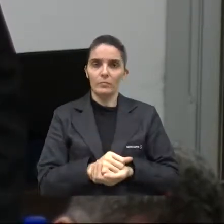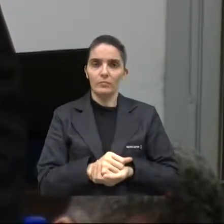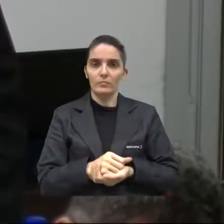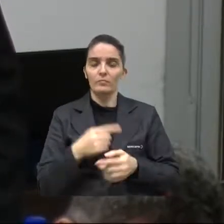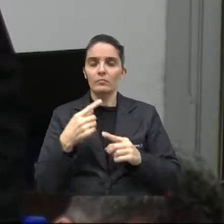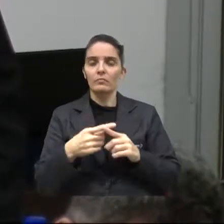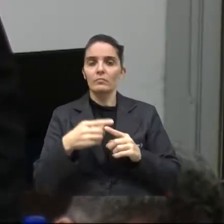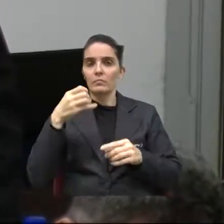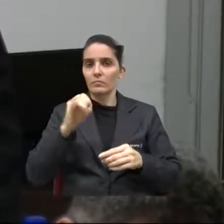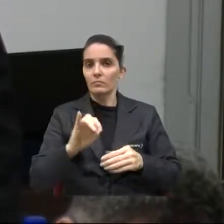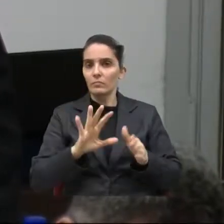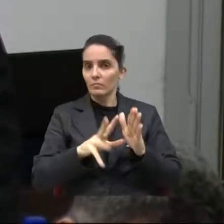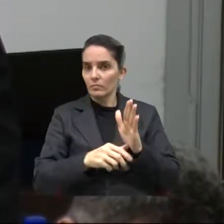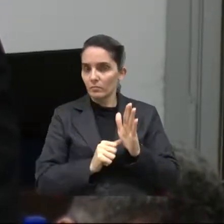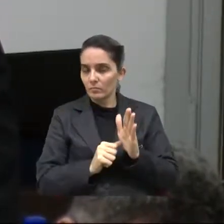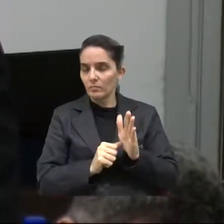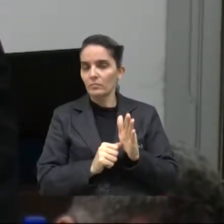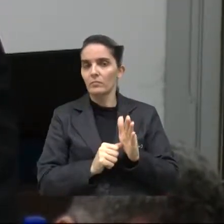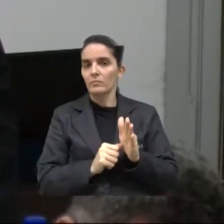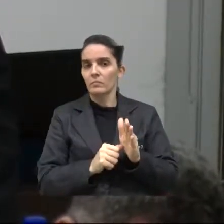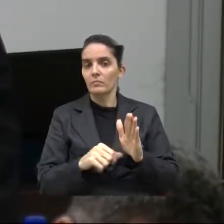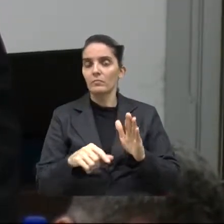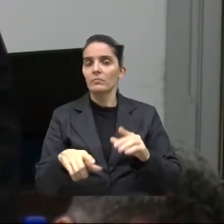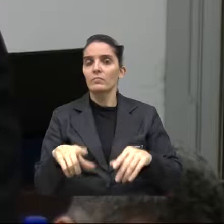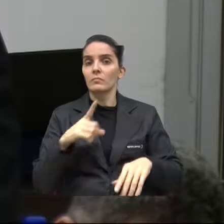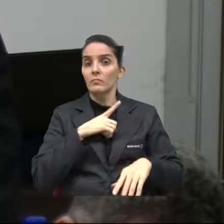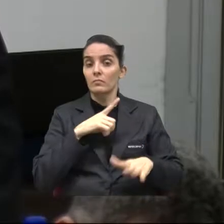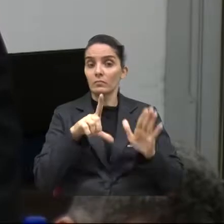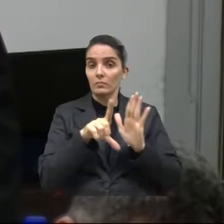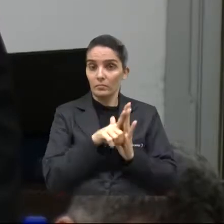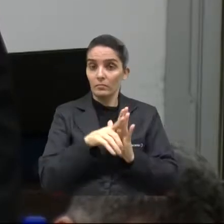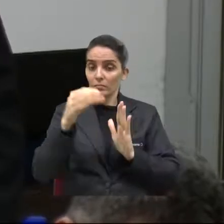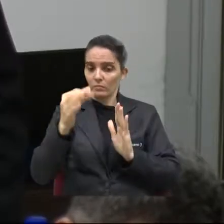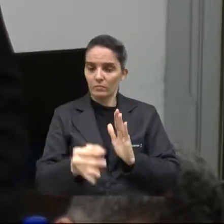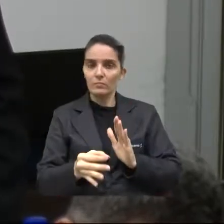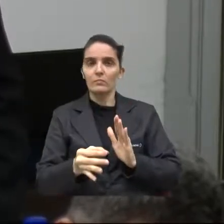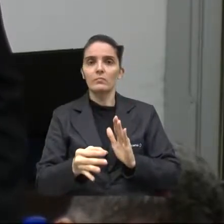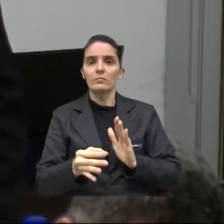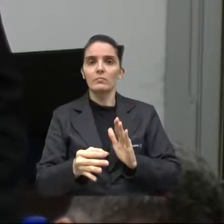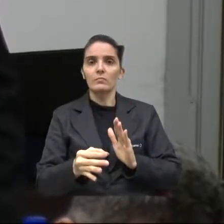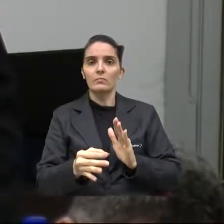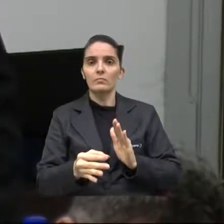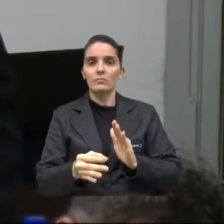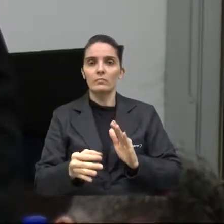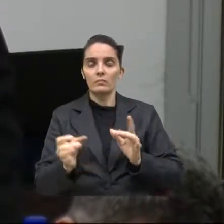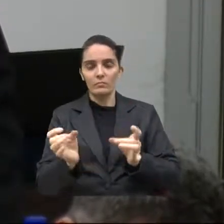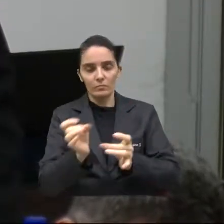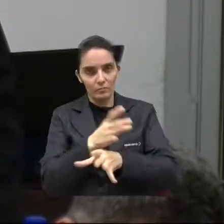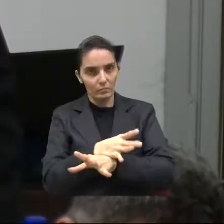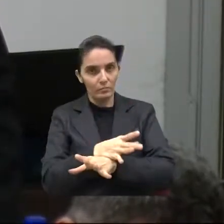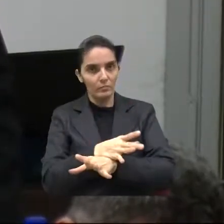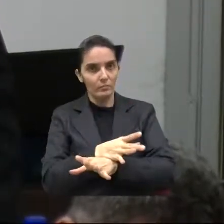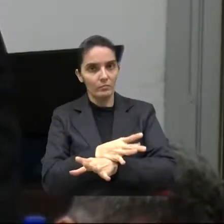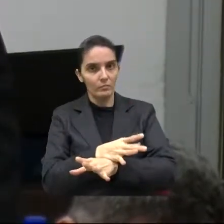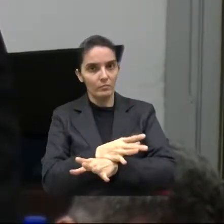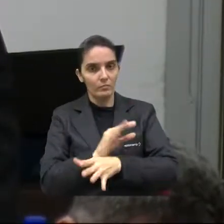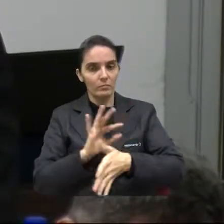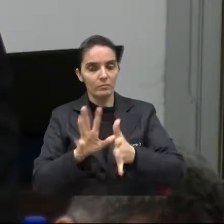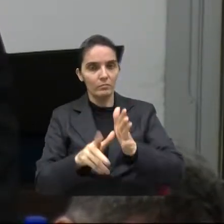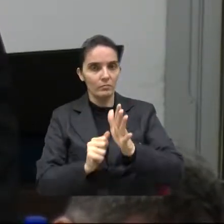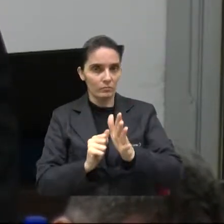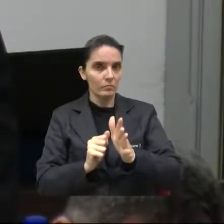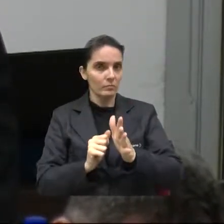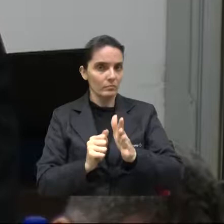ilícita, que daí a gente tem uma lei mais ampla para que possa barrar o ciclo dessa transgressão, né,